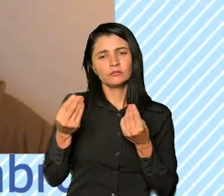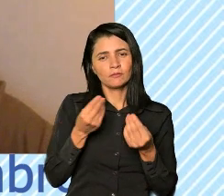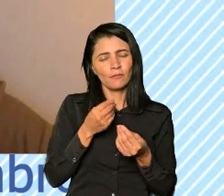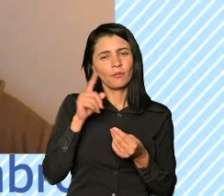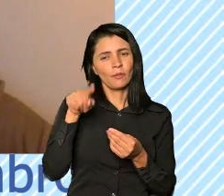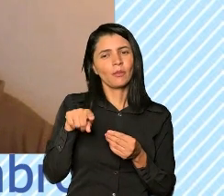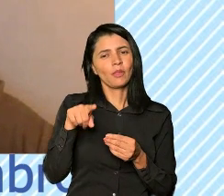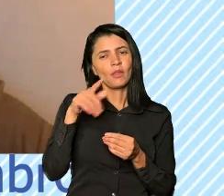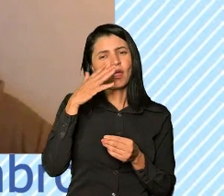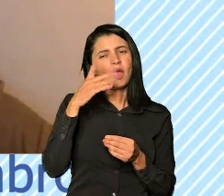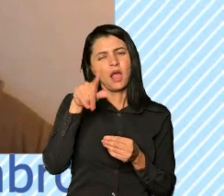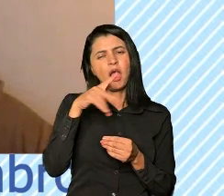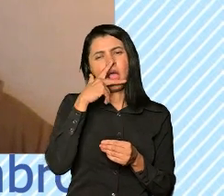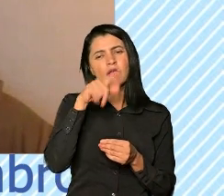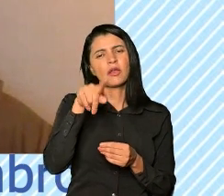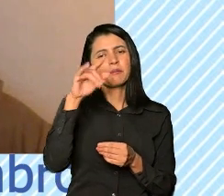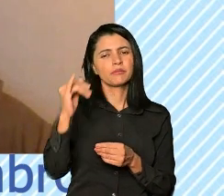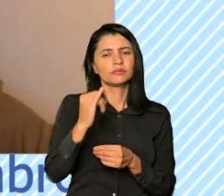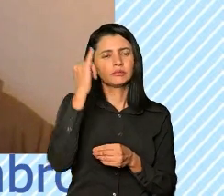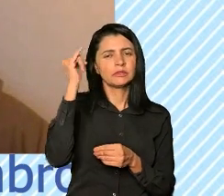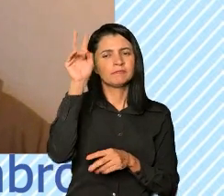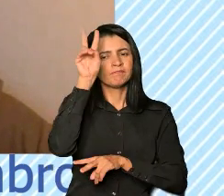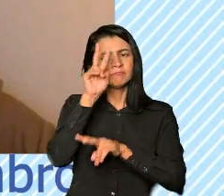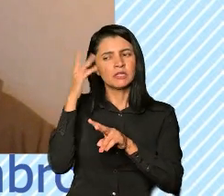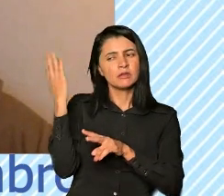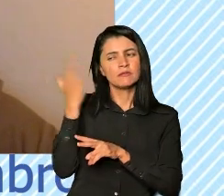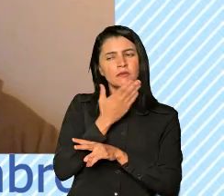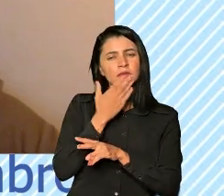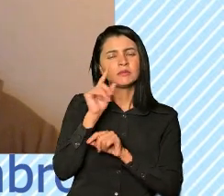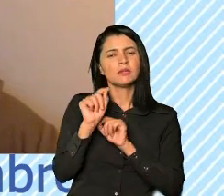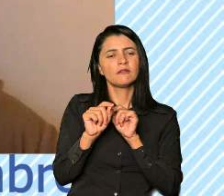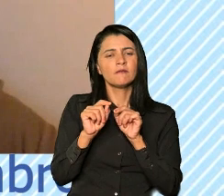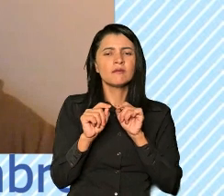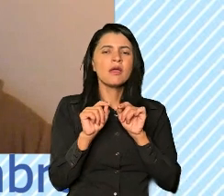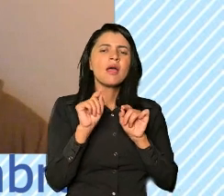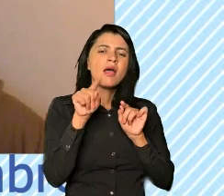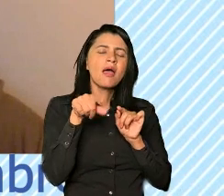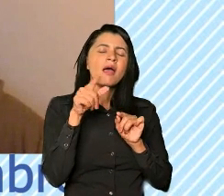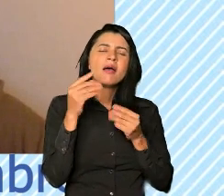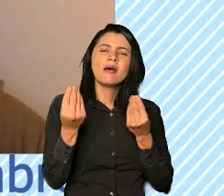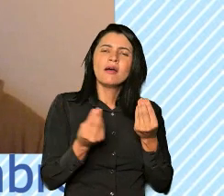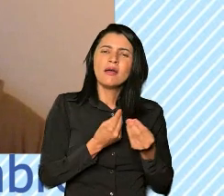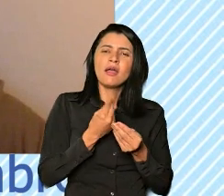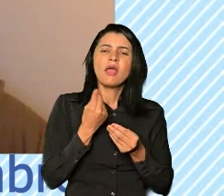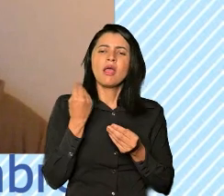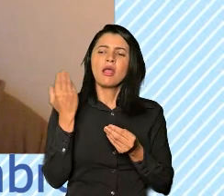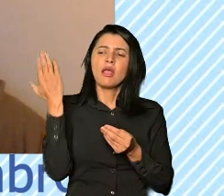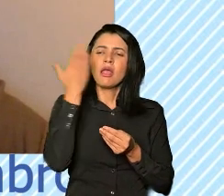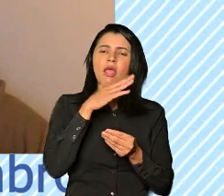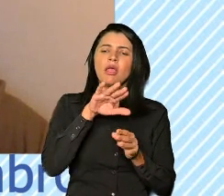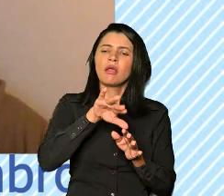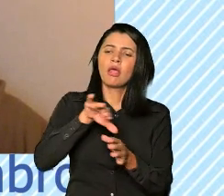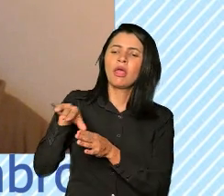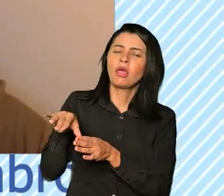eu acho que é um ponto dessa visibilidade, a meu ver, que é essa deixar no escuro, entendeu? Não